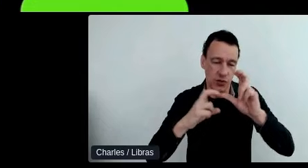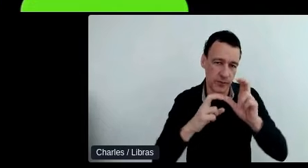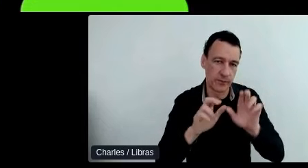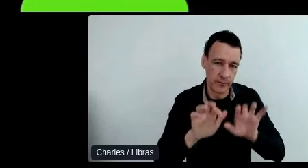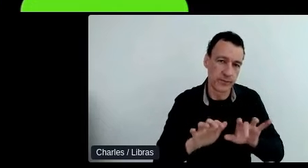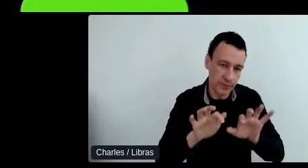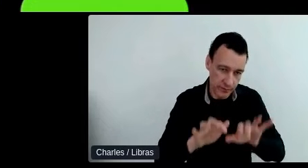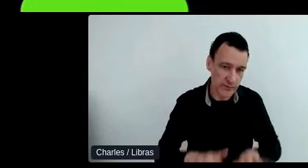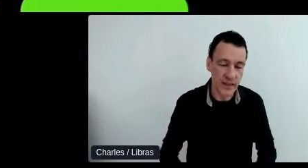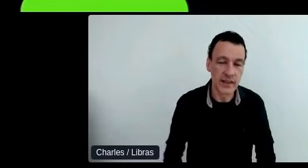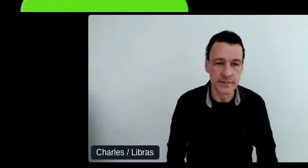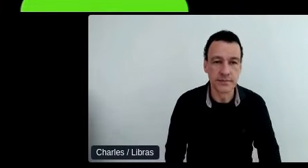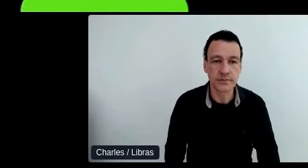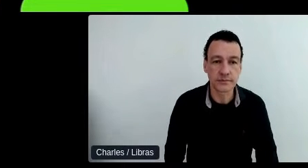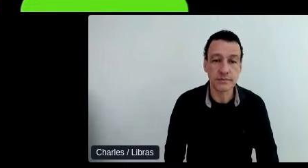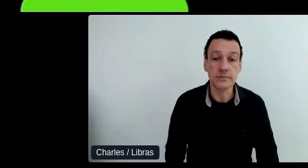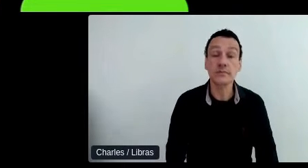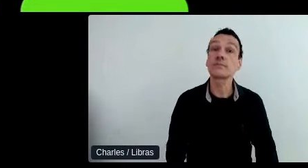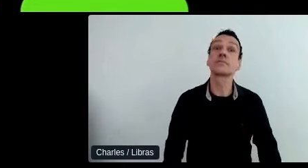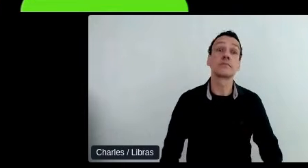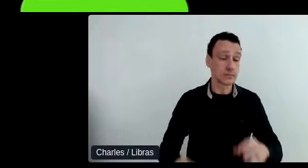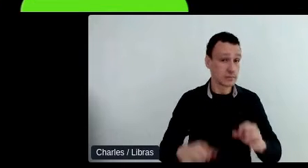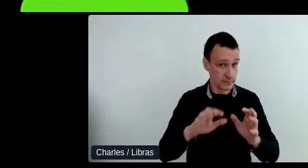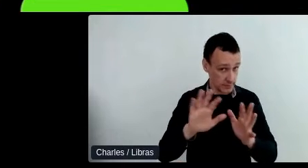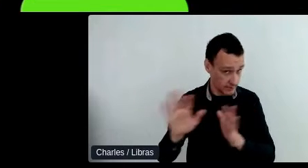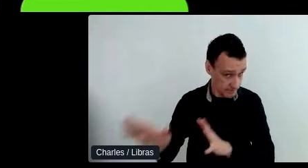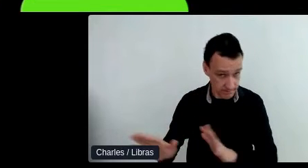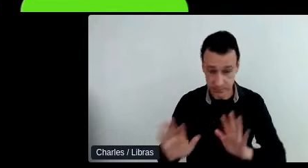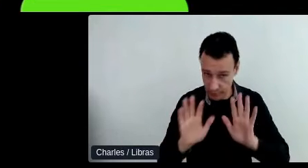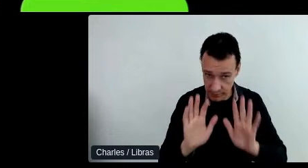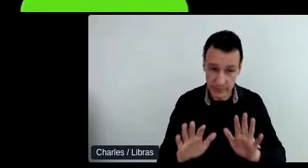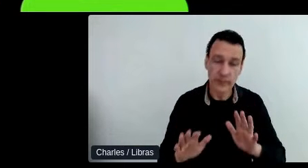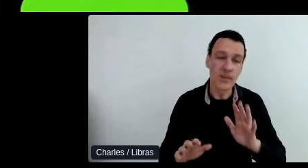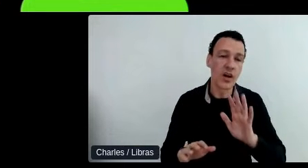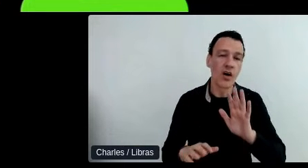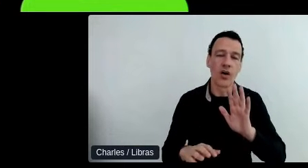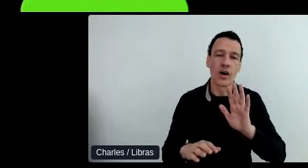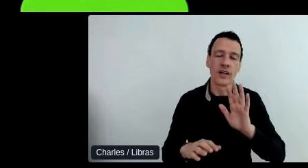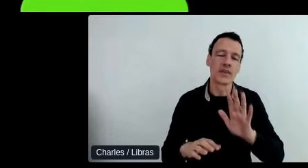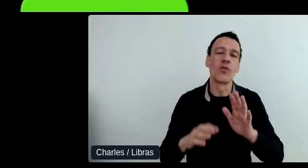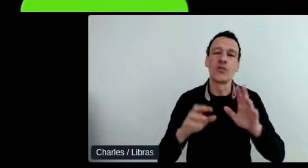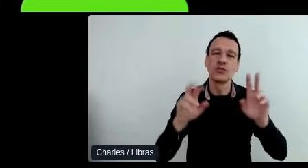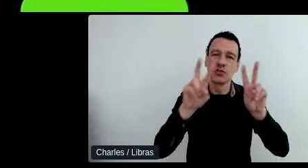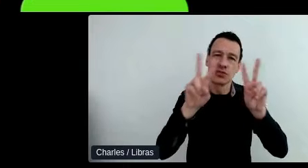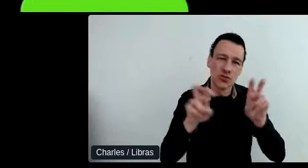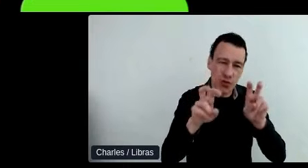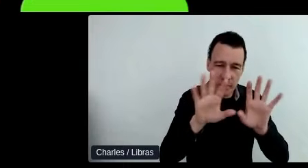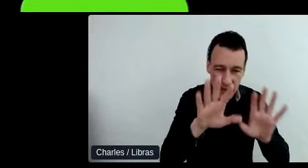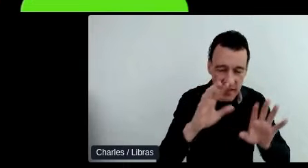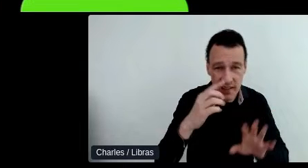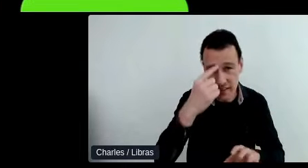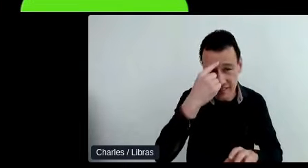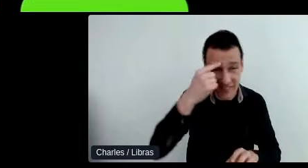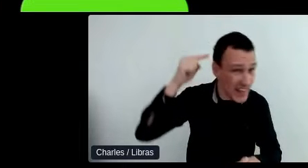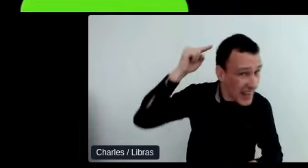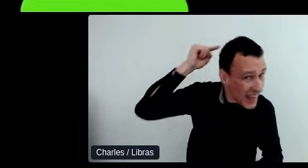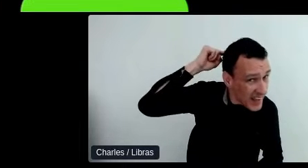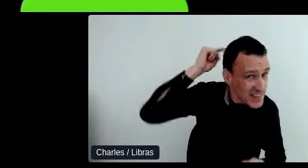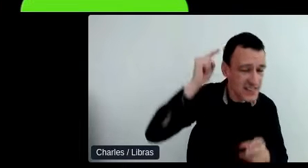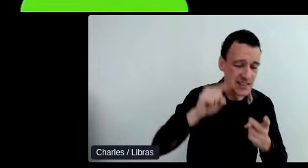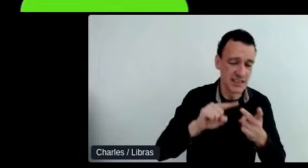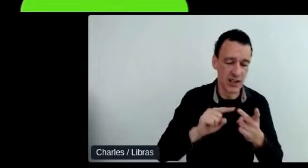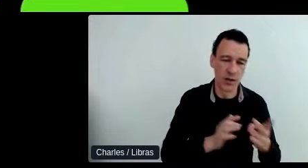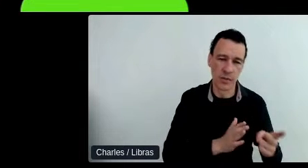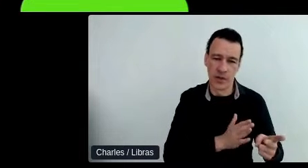Bom, até a gente conseguir chegar na parte realmente de viés e preconceito, analisar os estudos de casos e soluções que possam